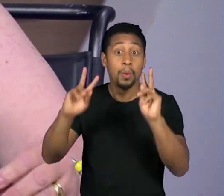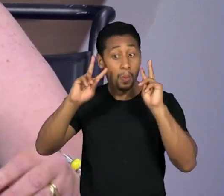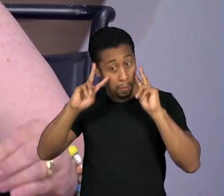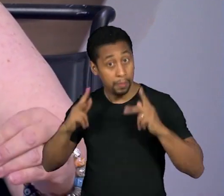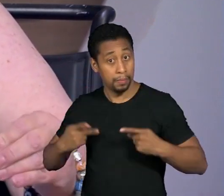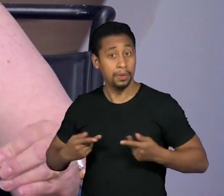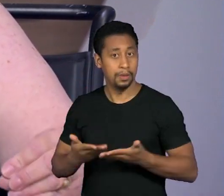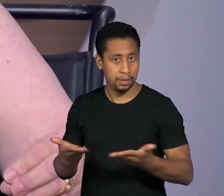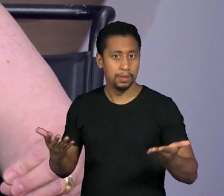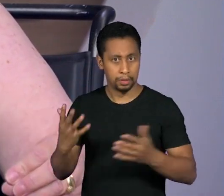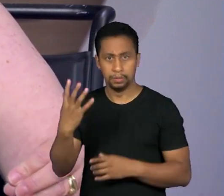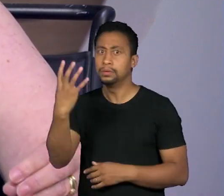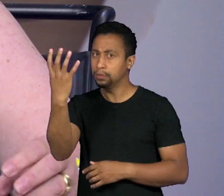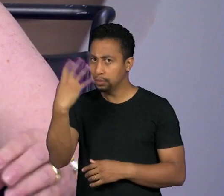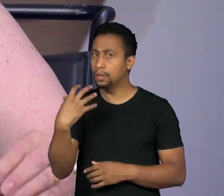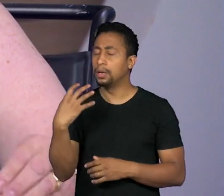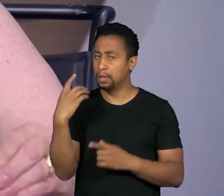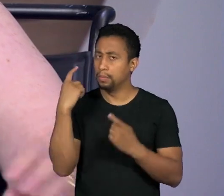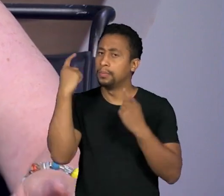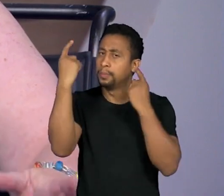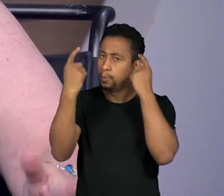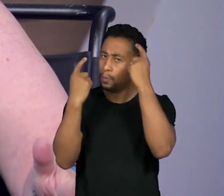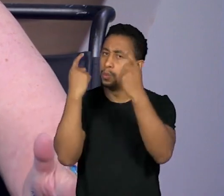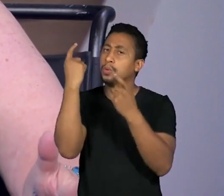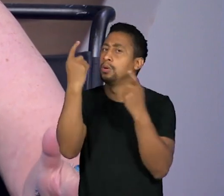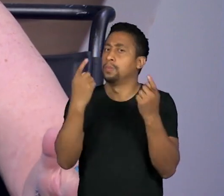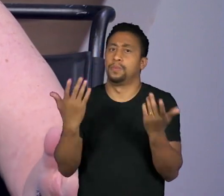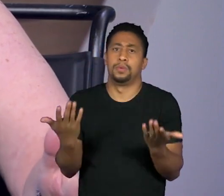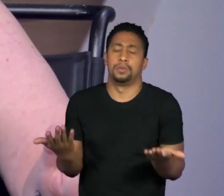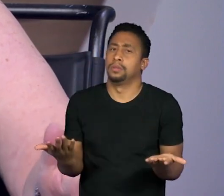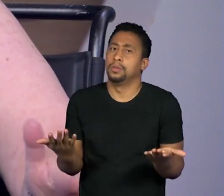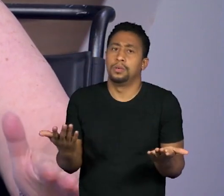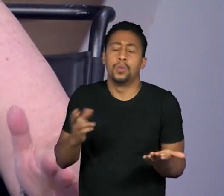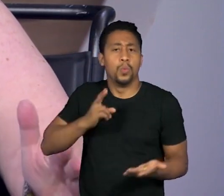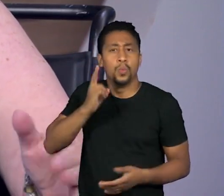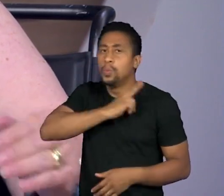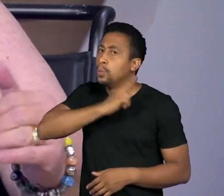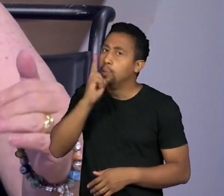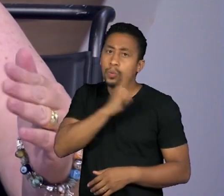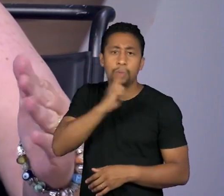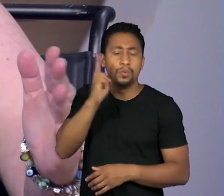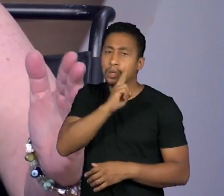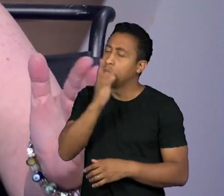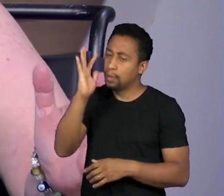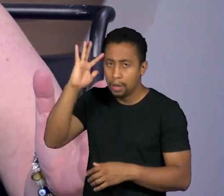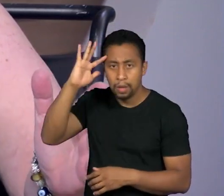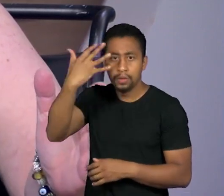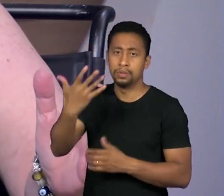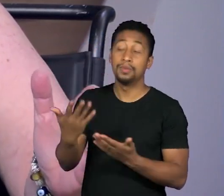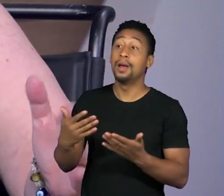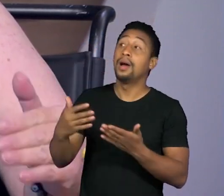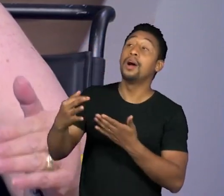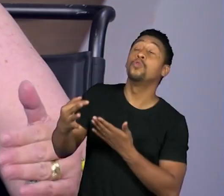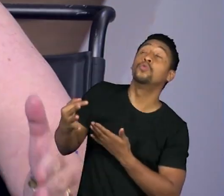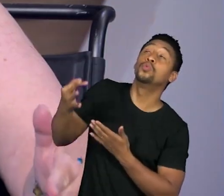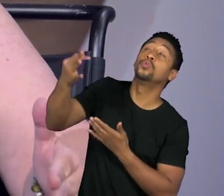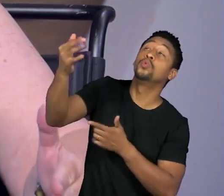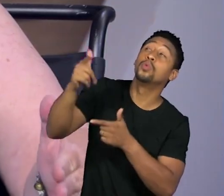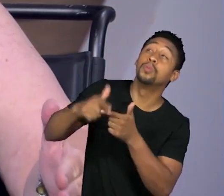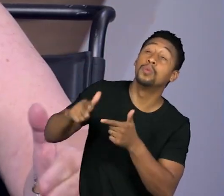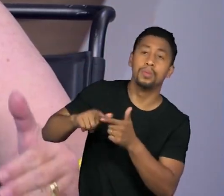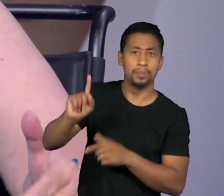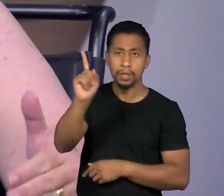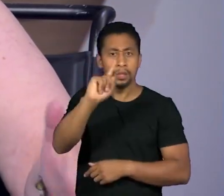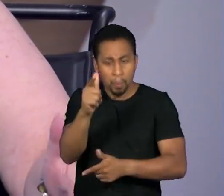séria, preocupante e já é nível de emergência. Não é mais dizer vamos ter problemas, já